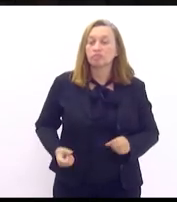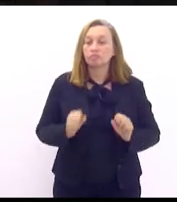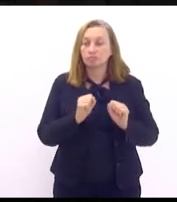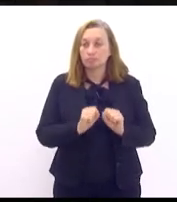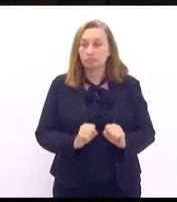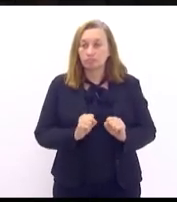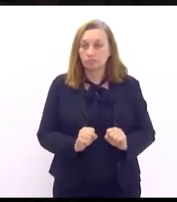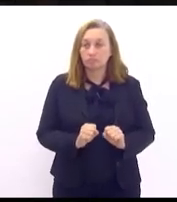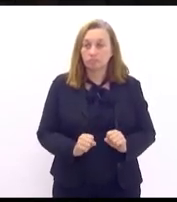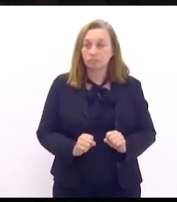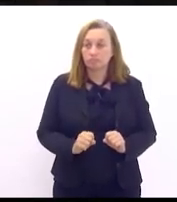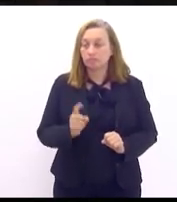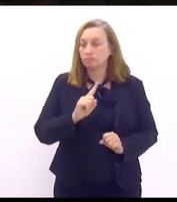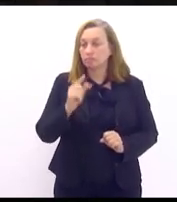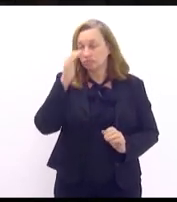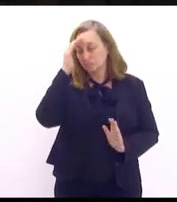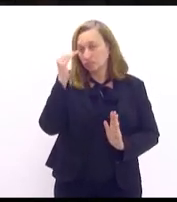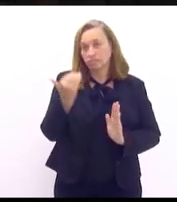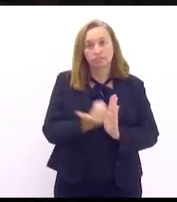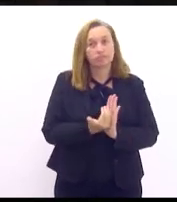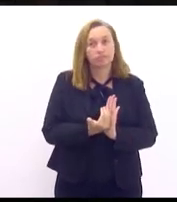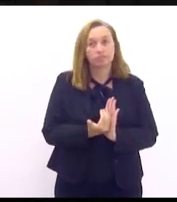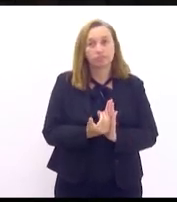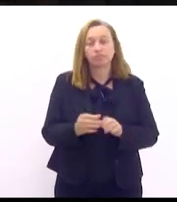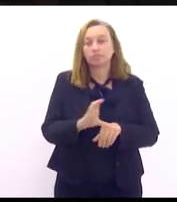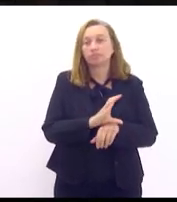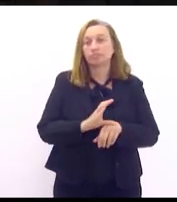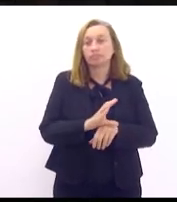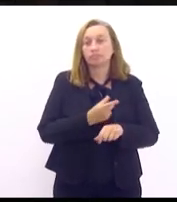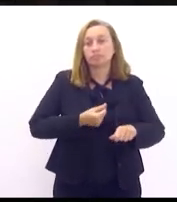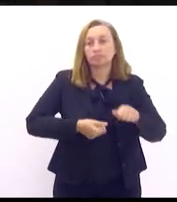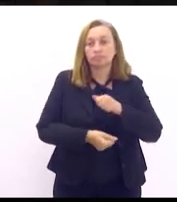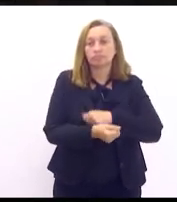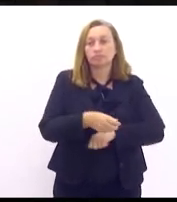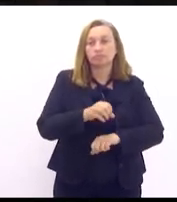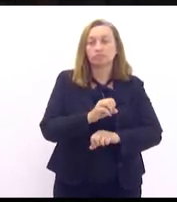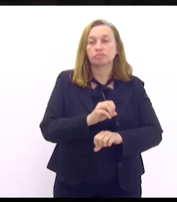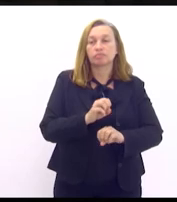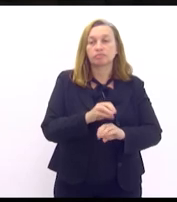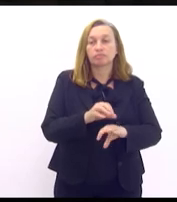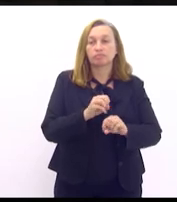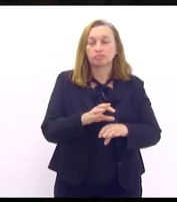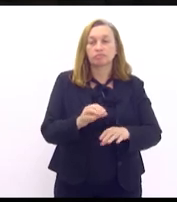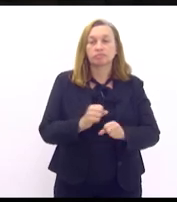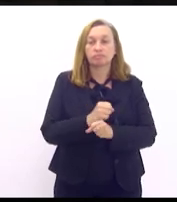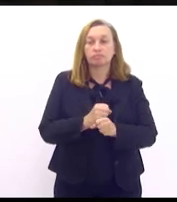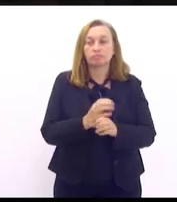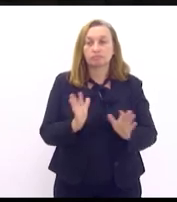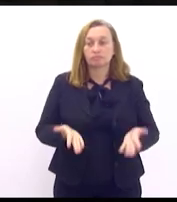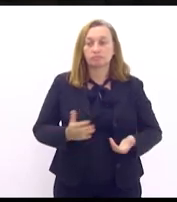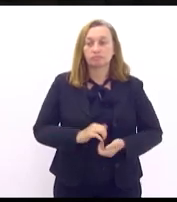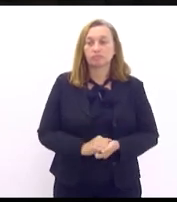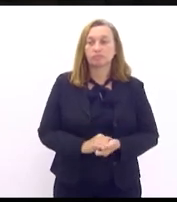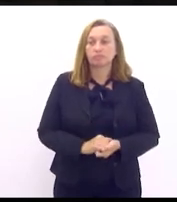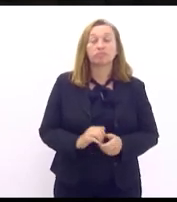risco de não cumprir o mínimo constitucional de investimento na educação nesse ano. Que é o mesmo governo